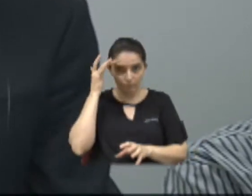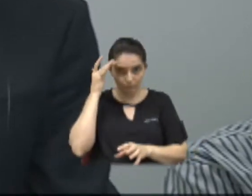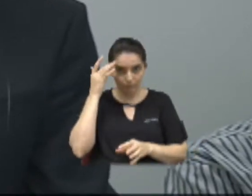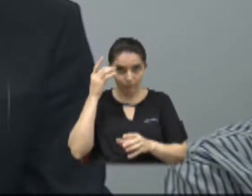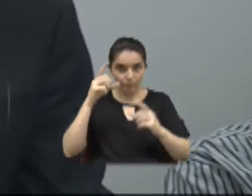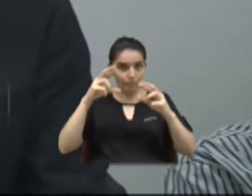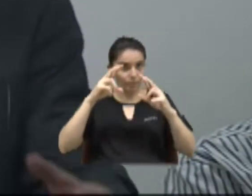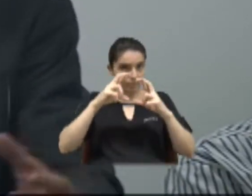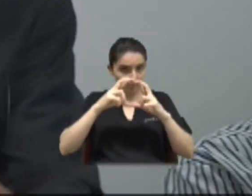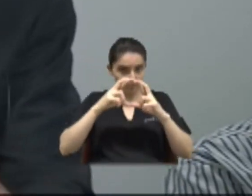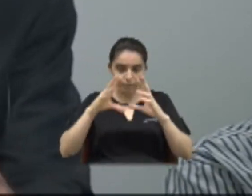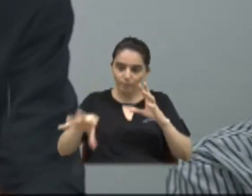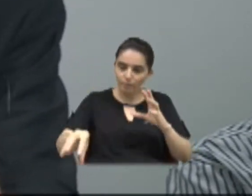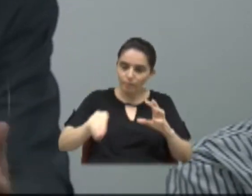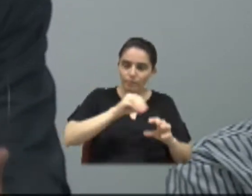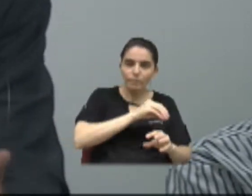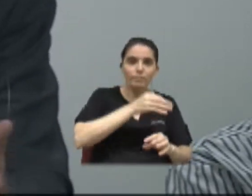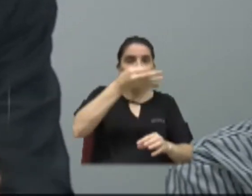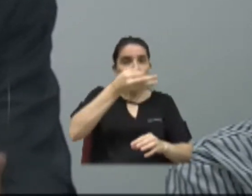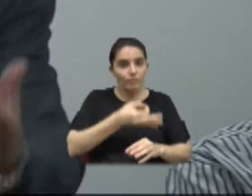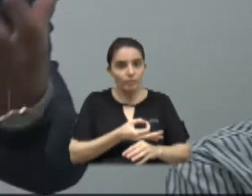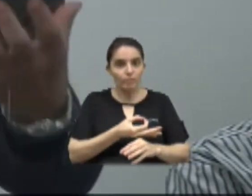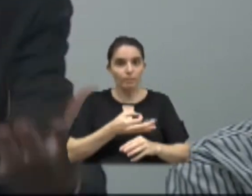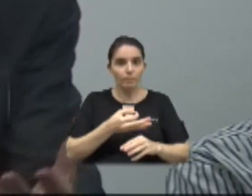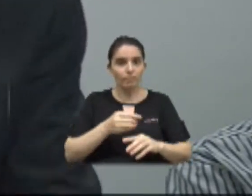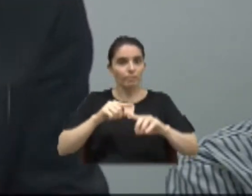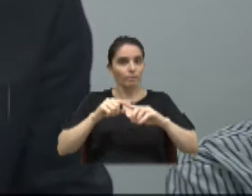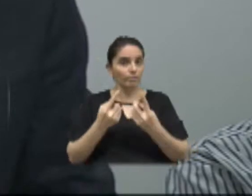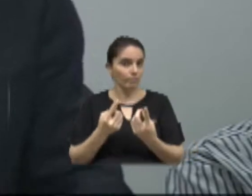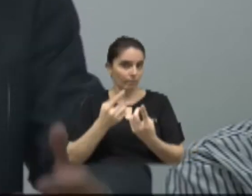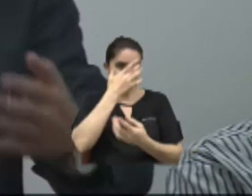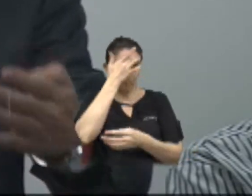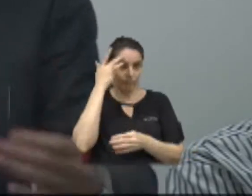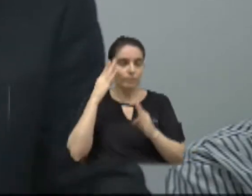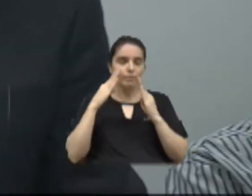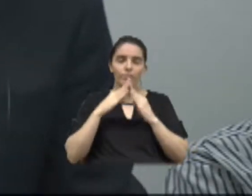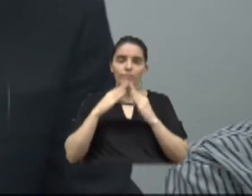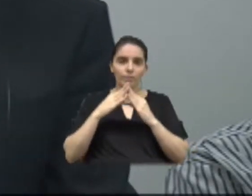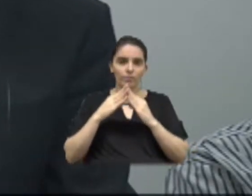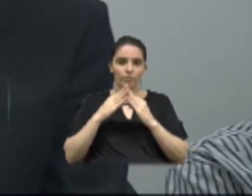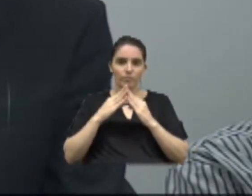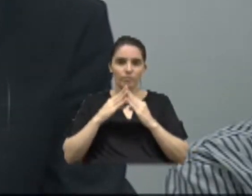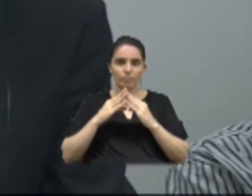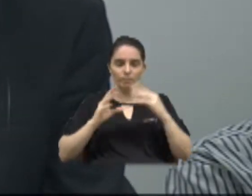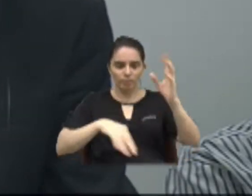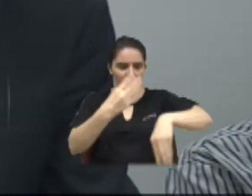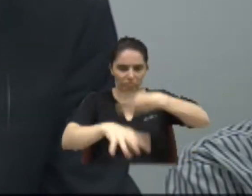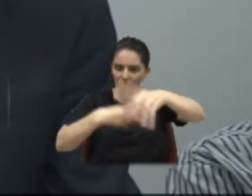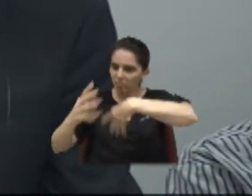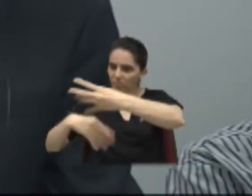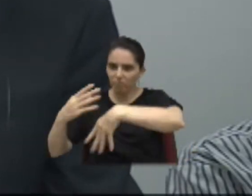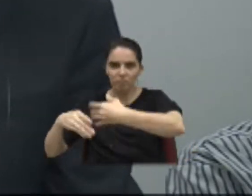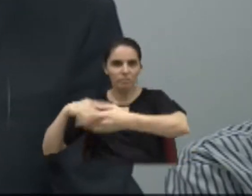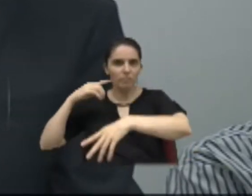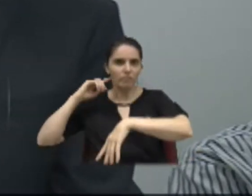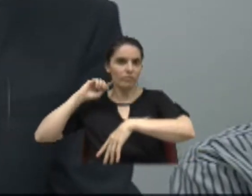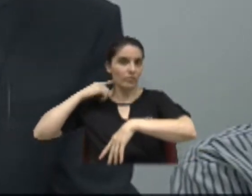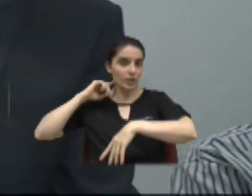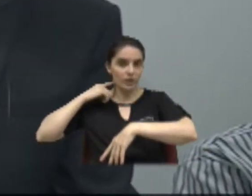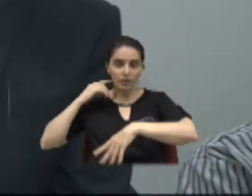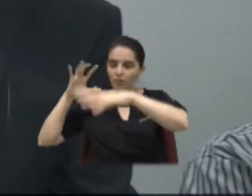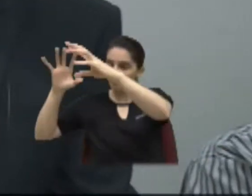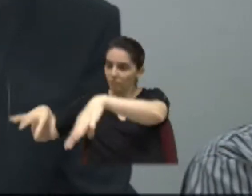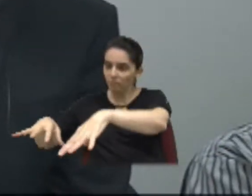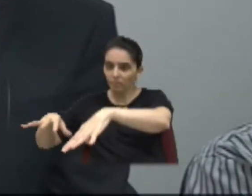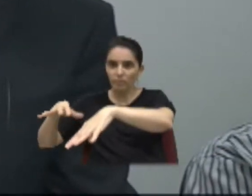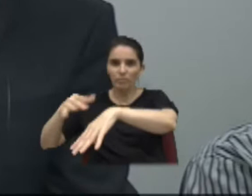explicar ou reciclar o que dá para reciclar, pôr num saco e no outro, mesmo nessas caçambas da parte rural, seria muito mais fácil que as